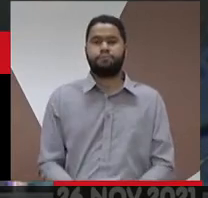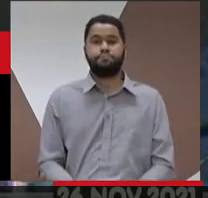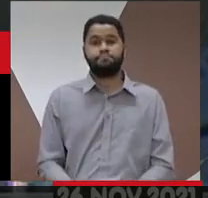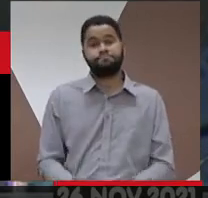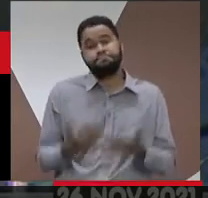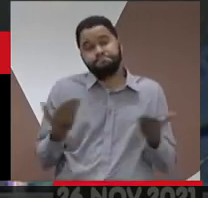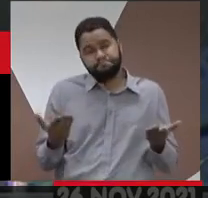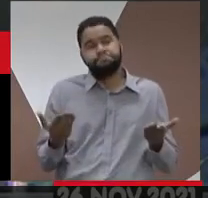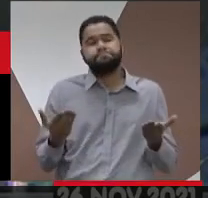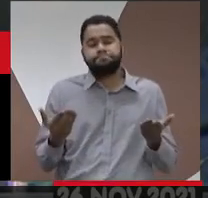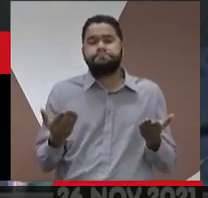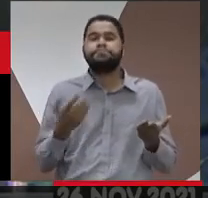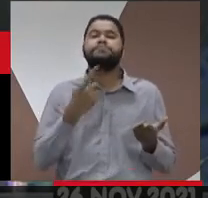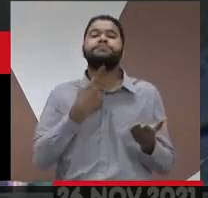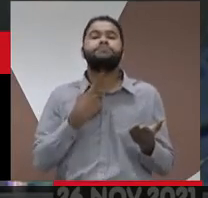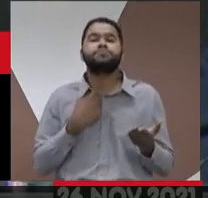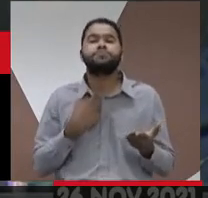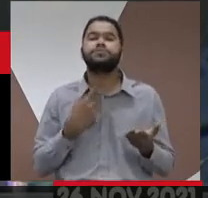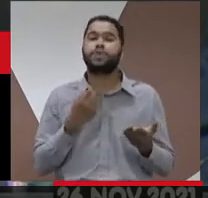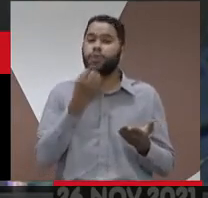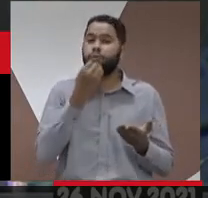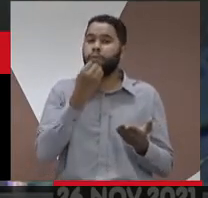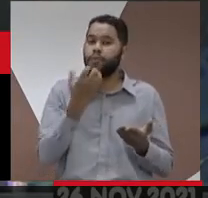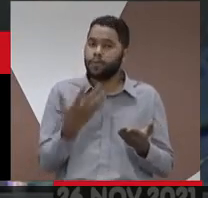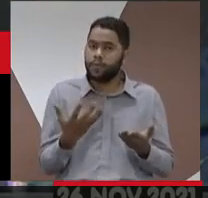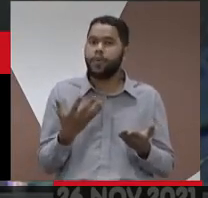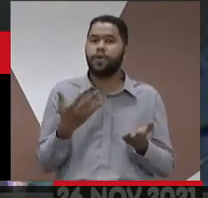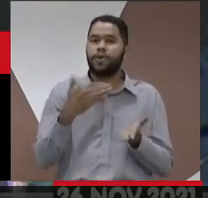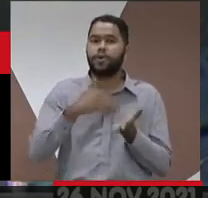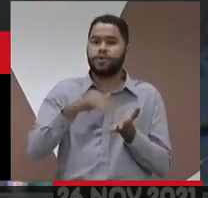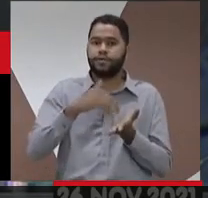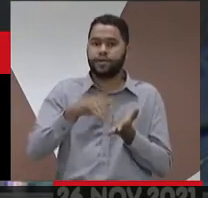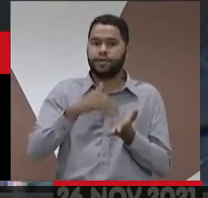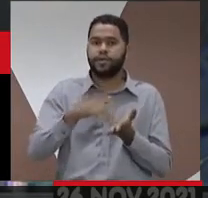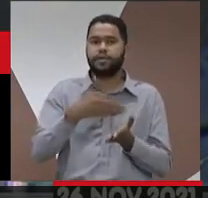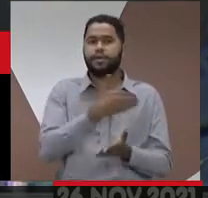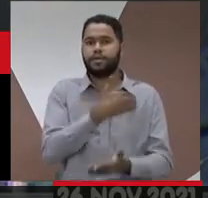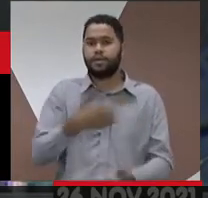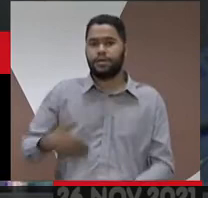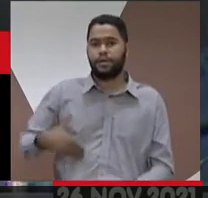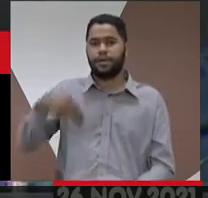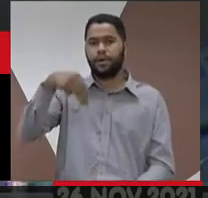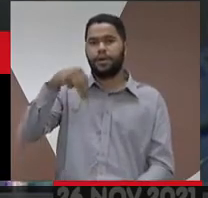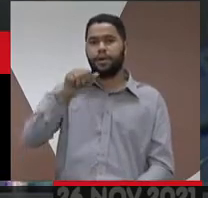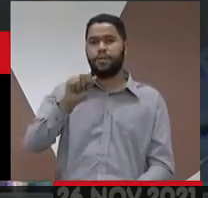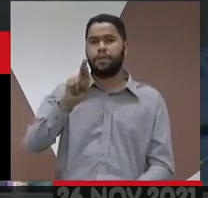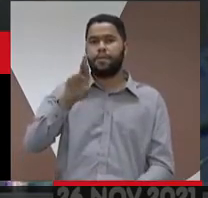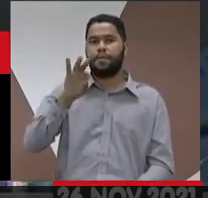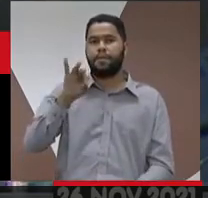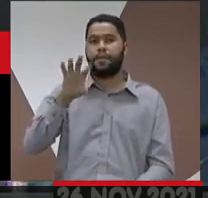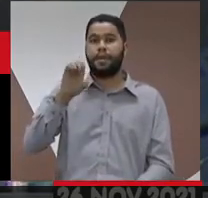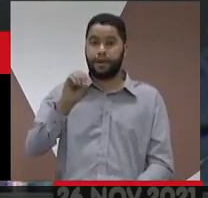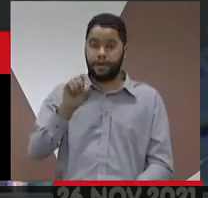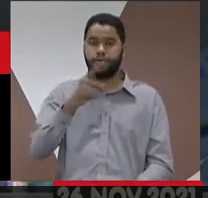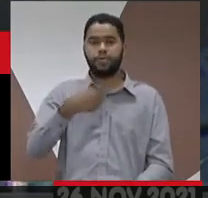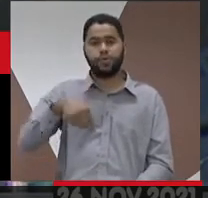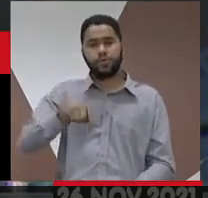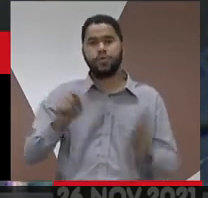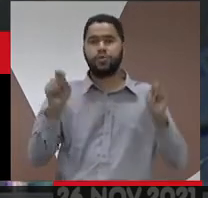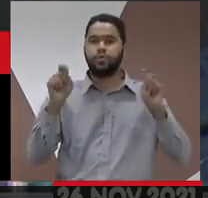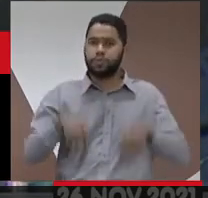mais, desejando aí uma recuperação ao secretário de Estado Marcato, né, para que a gente